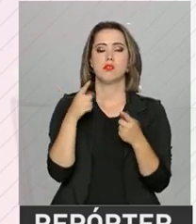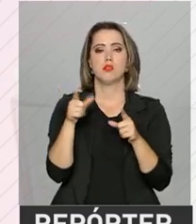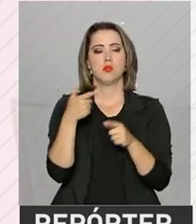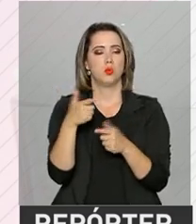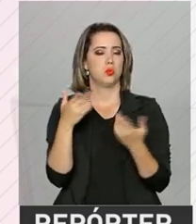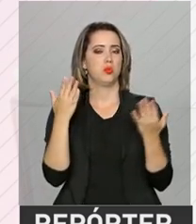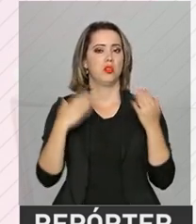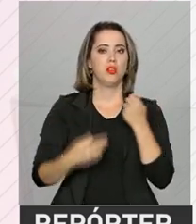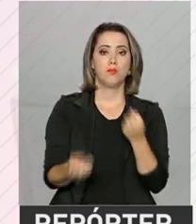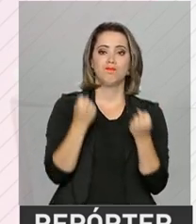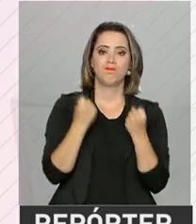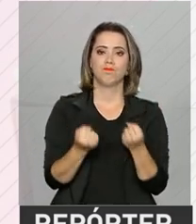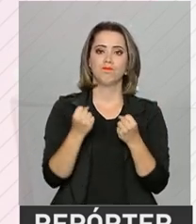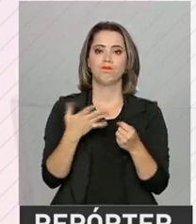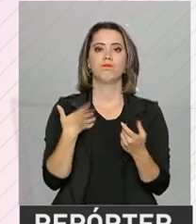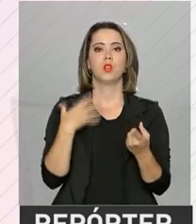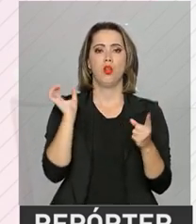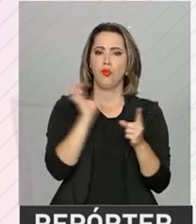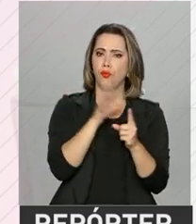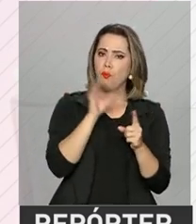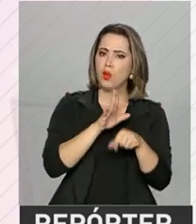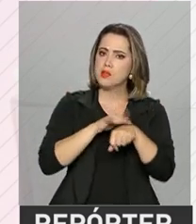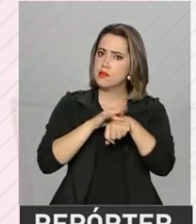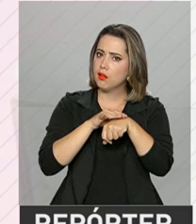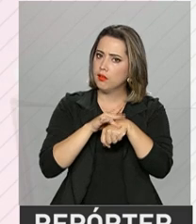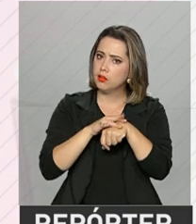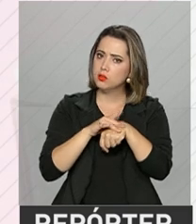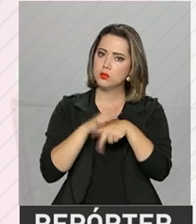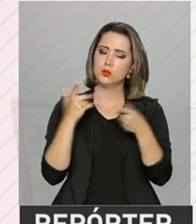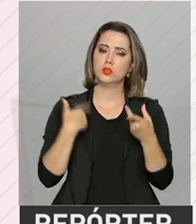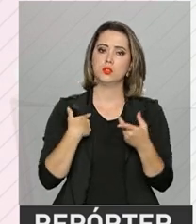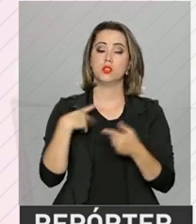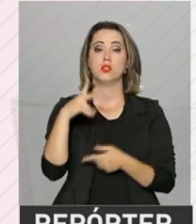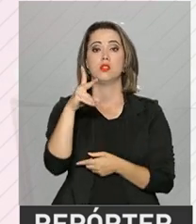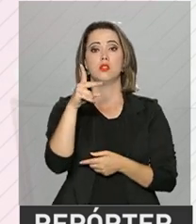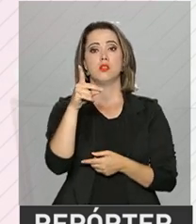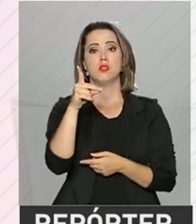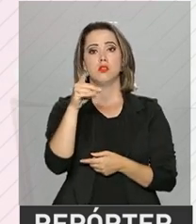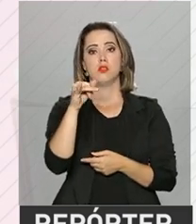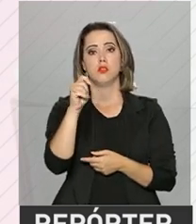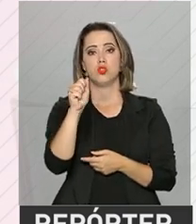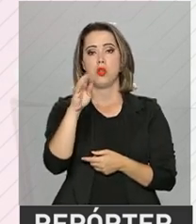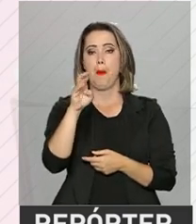no país. Em 10 anos, o percentual de brasileiros com diabetes aumentou